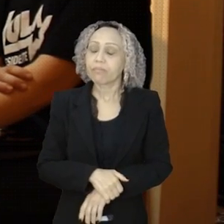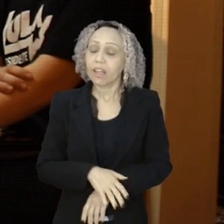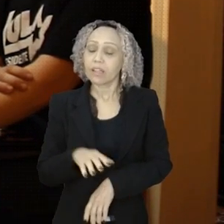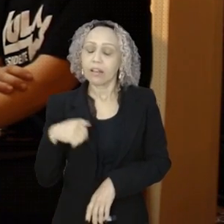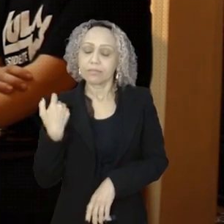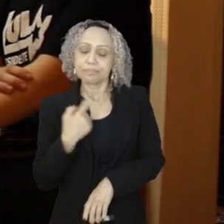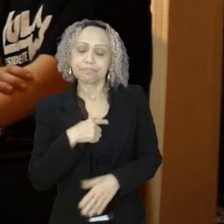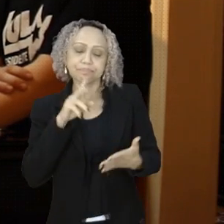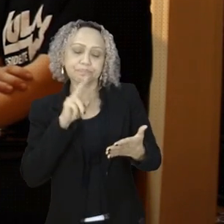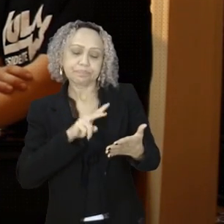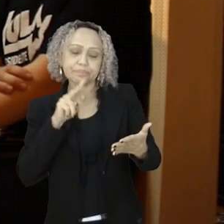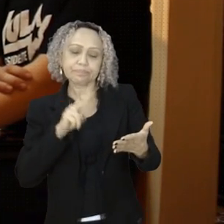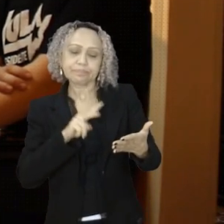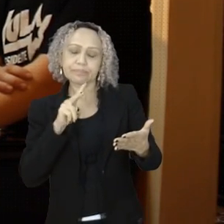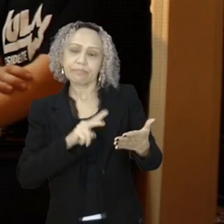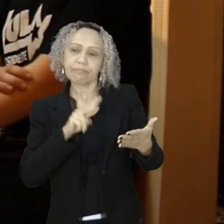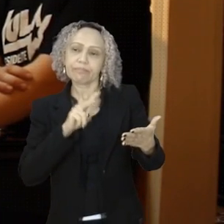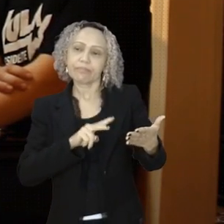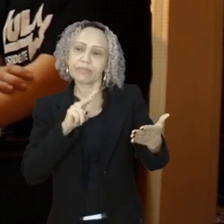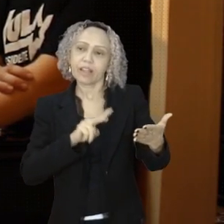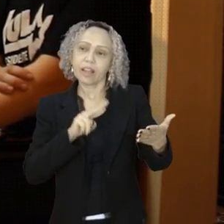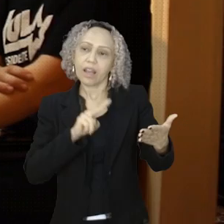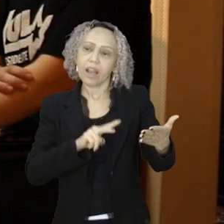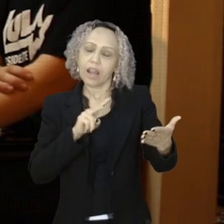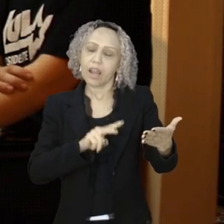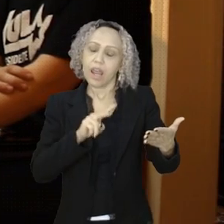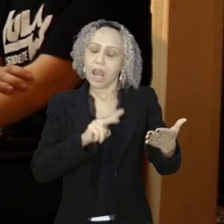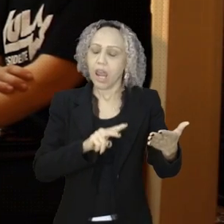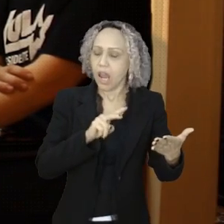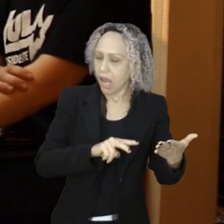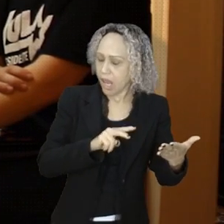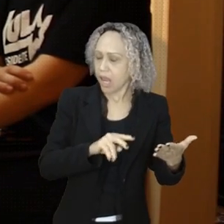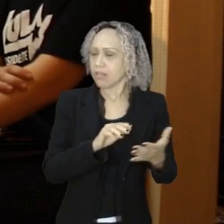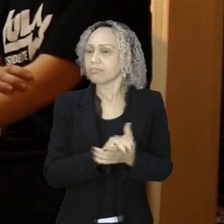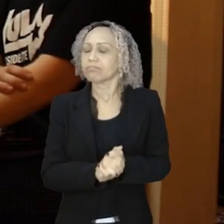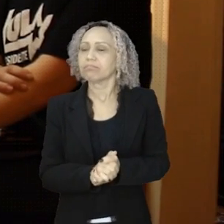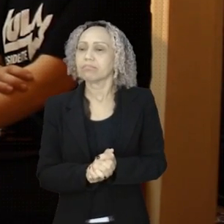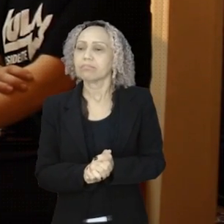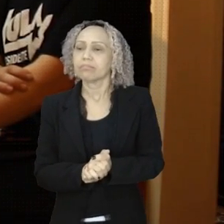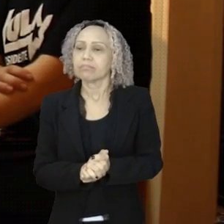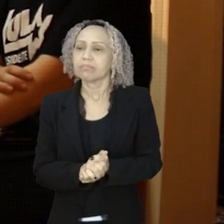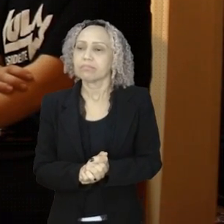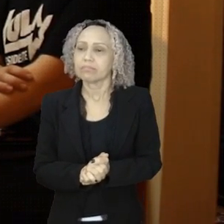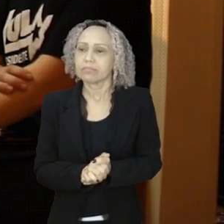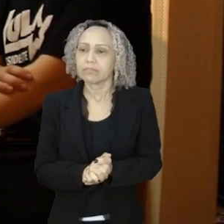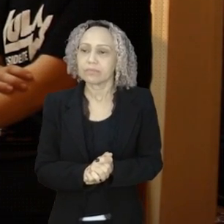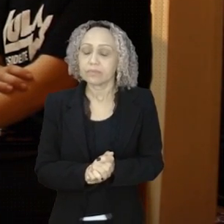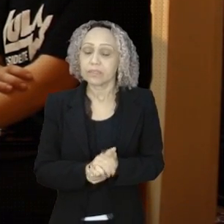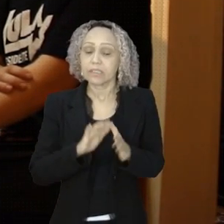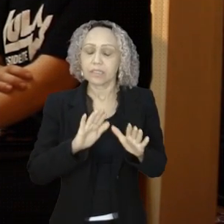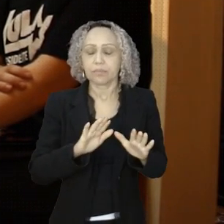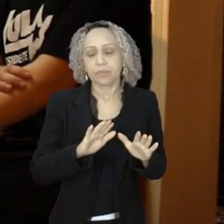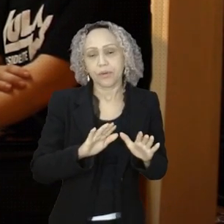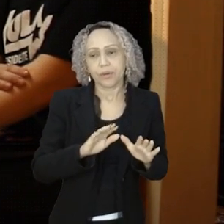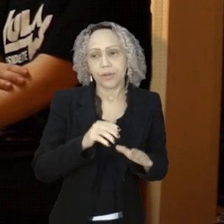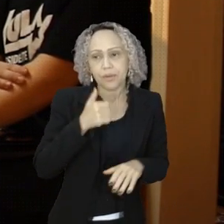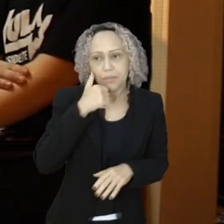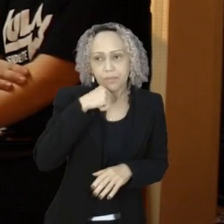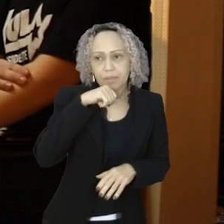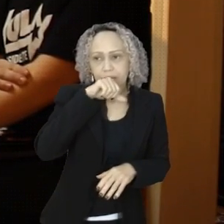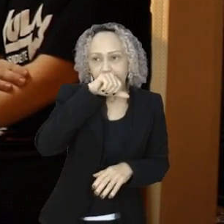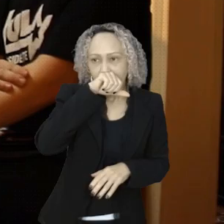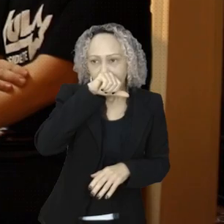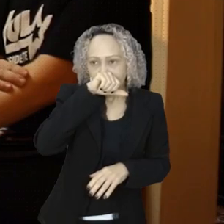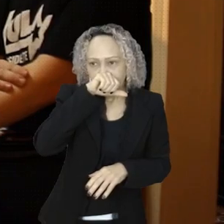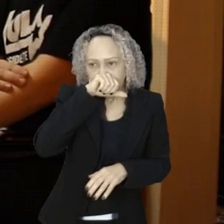estava aprendendo conosco e nos exigindo a ler, reler e tal. Né? Tanto que depois a minha mãe não só